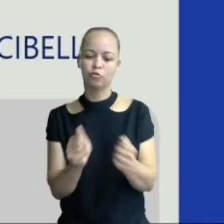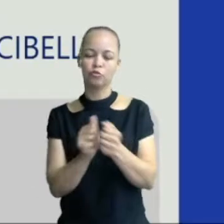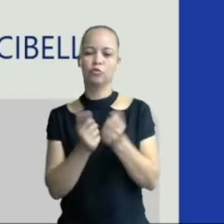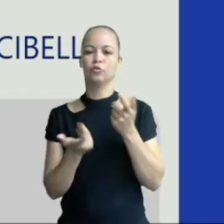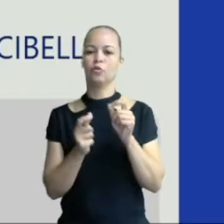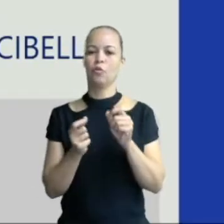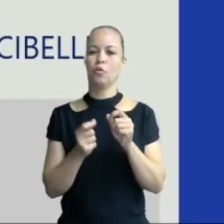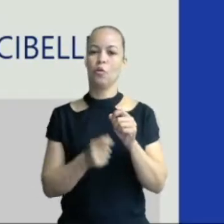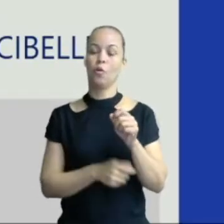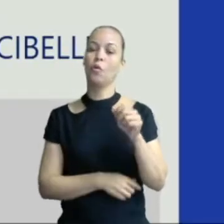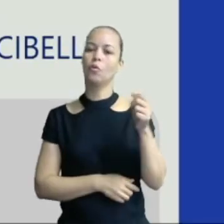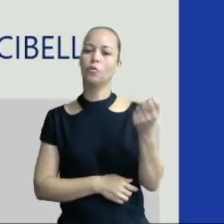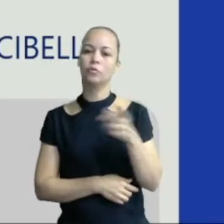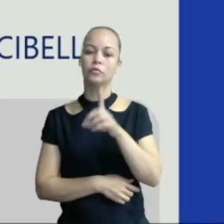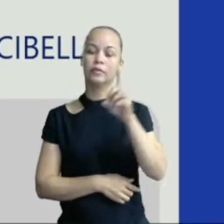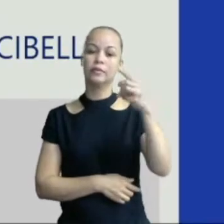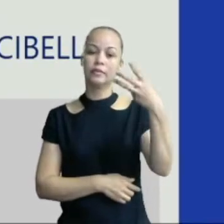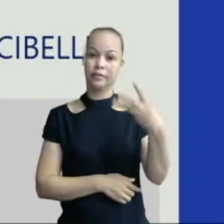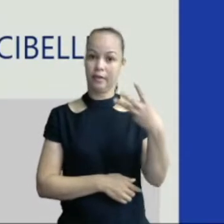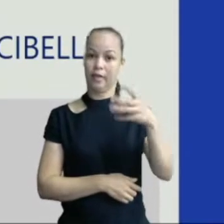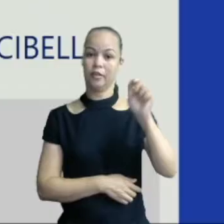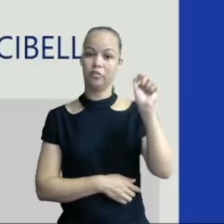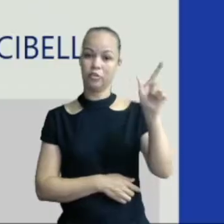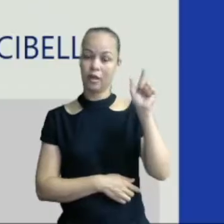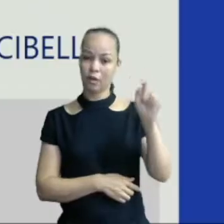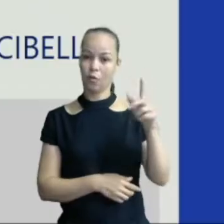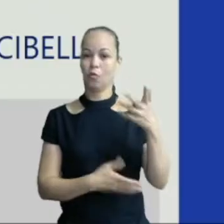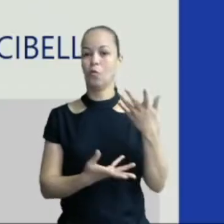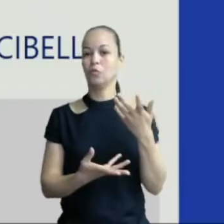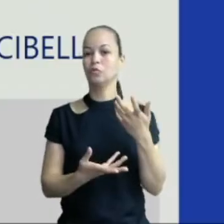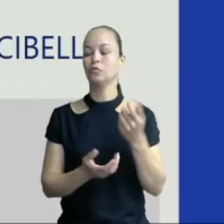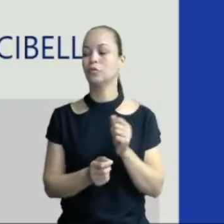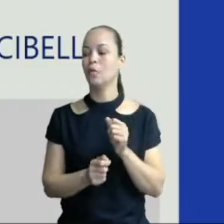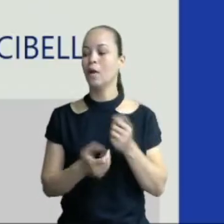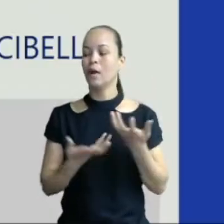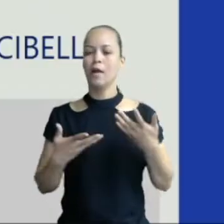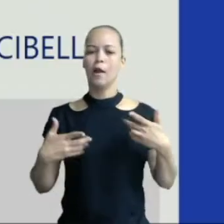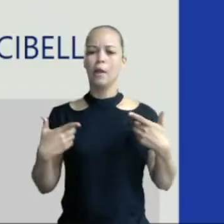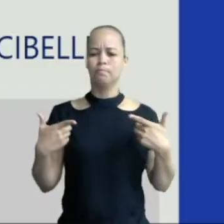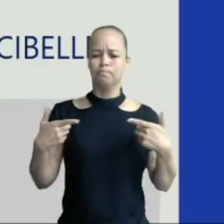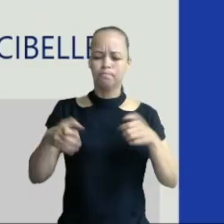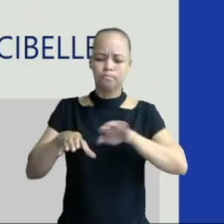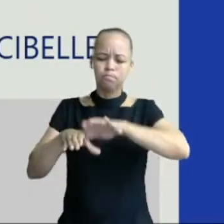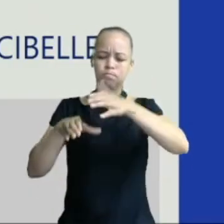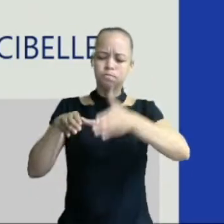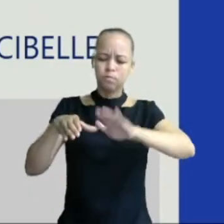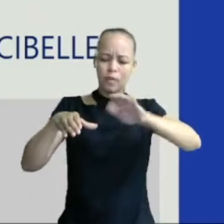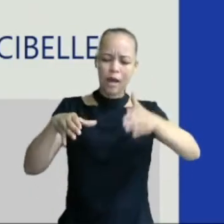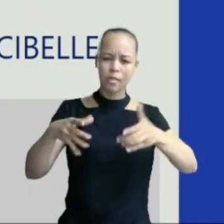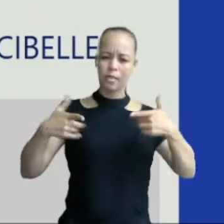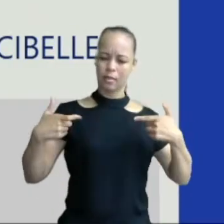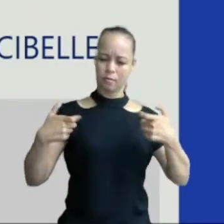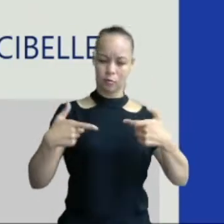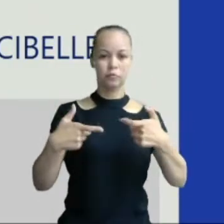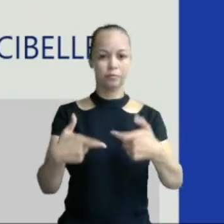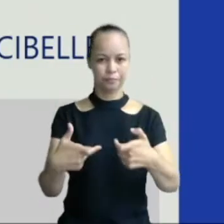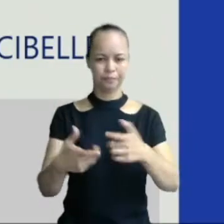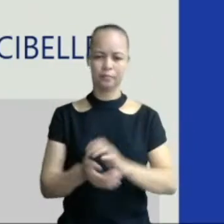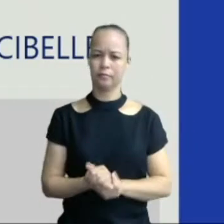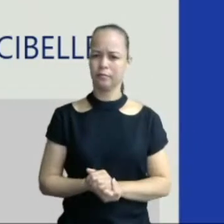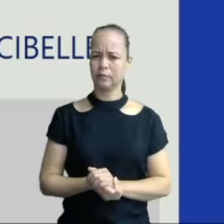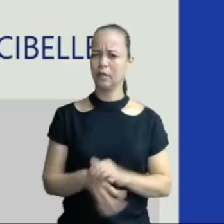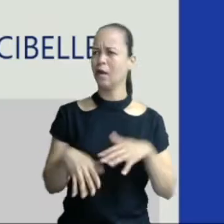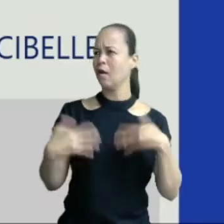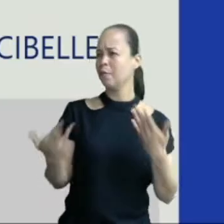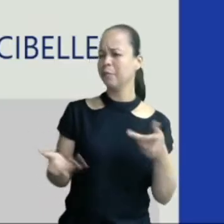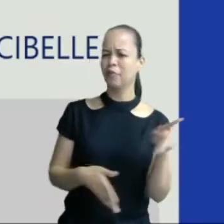de agosto, batalha no Monte das Tabocas. Ô professora, por que a senhora está dando esse tema logo hoje? Nem é